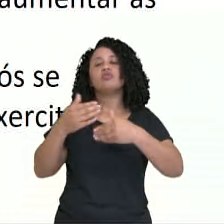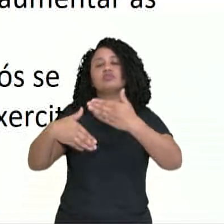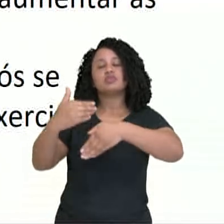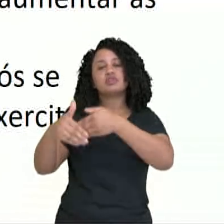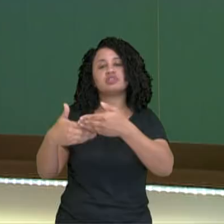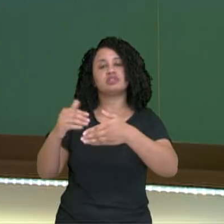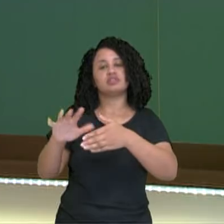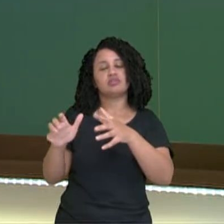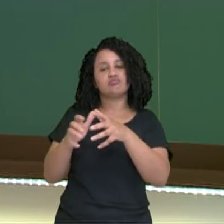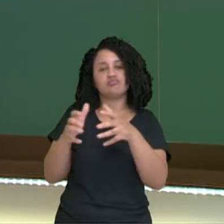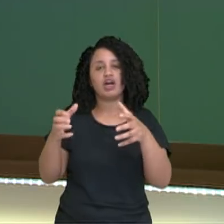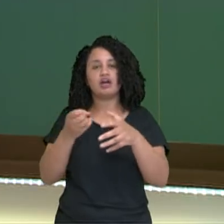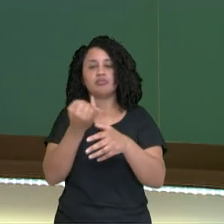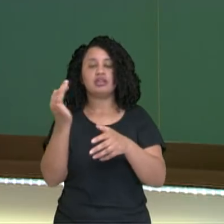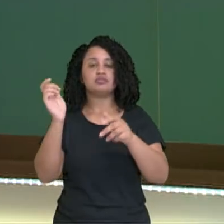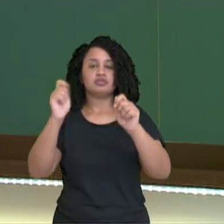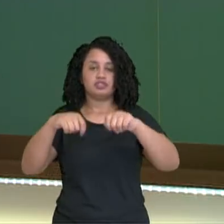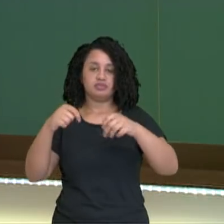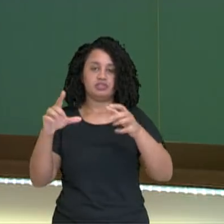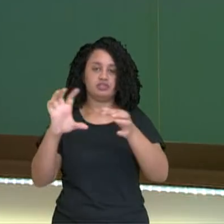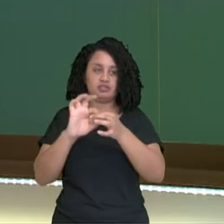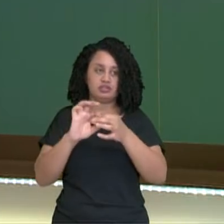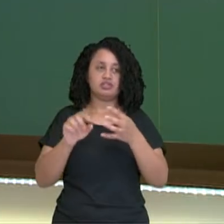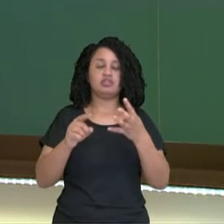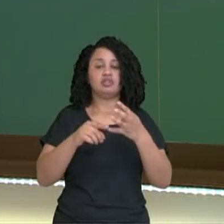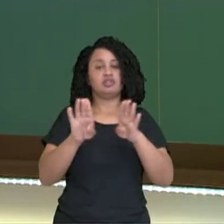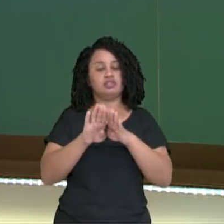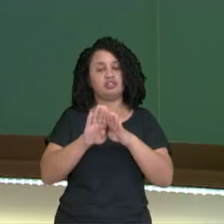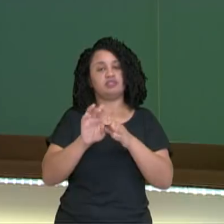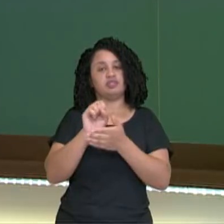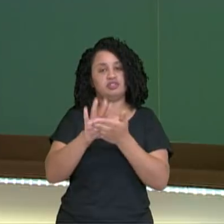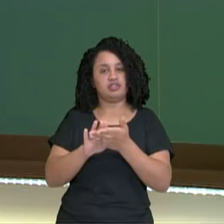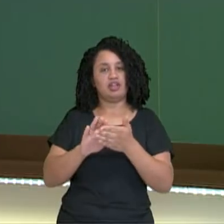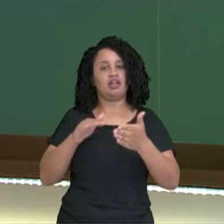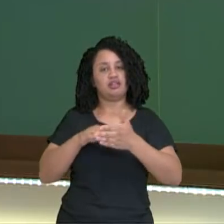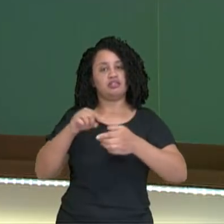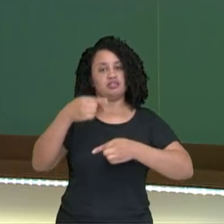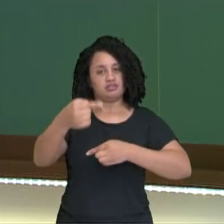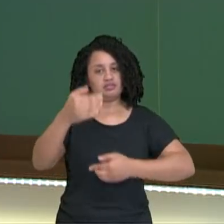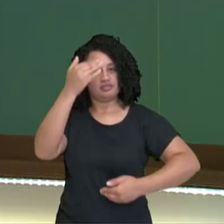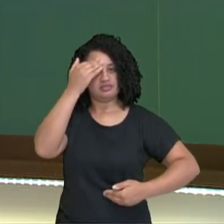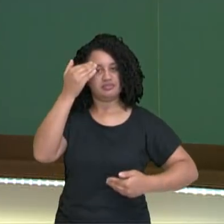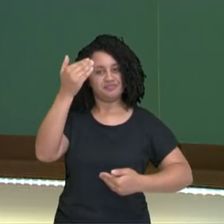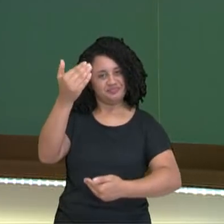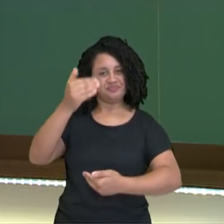ligações. E ainda nós fizemos atividades. Até a próxima e muito obrigada!